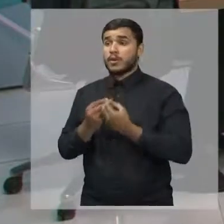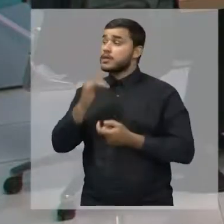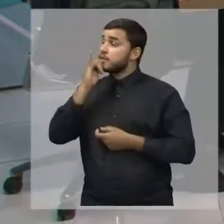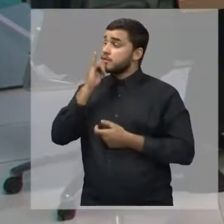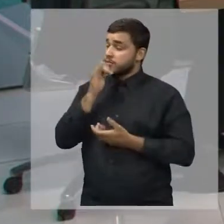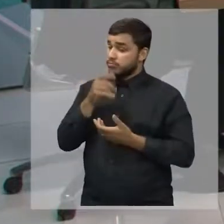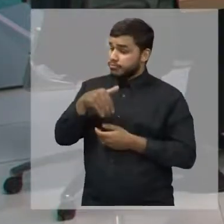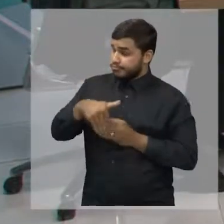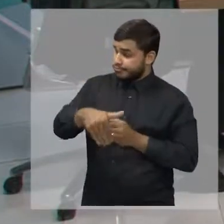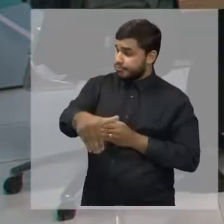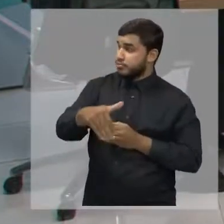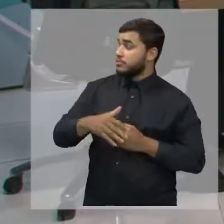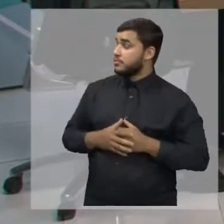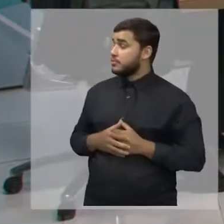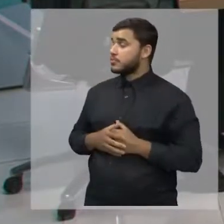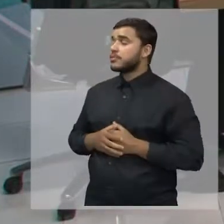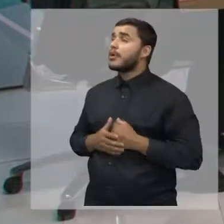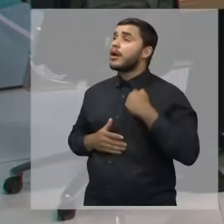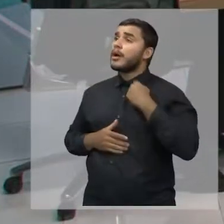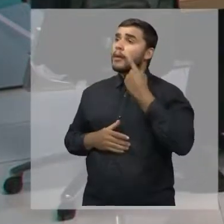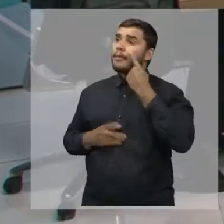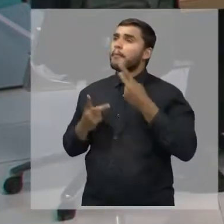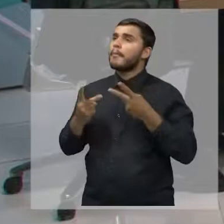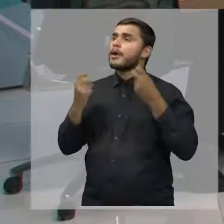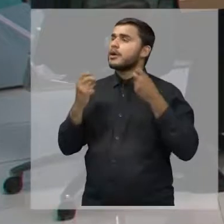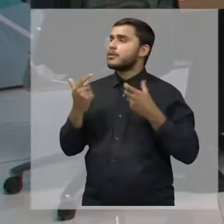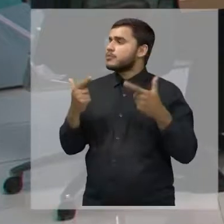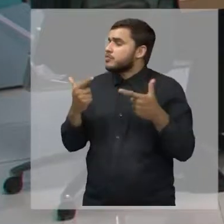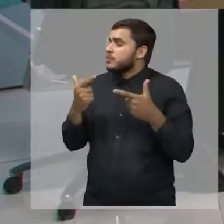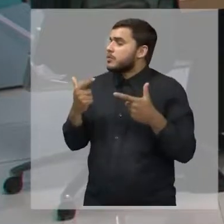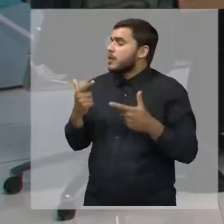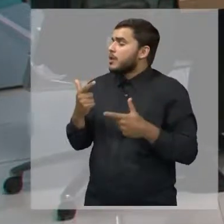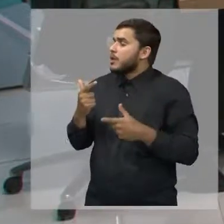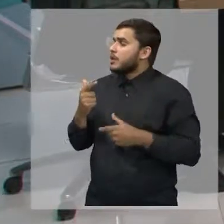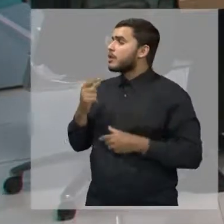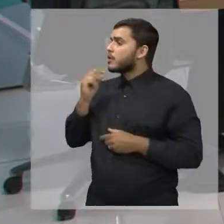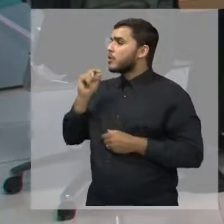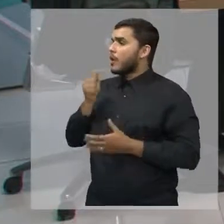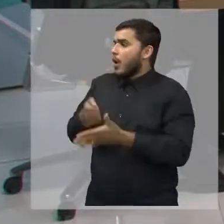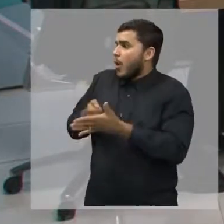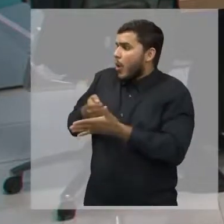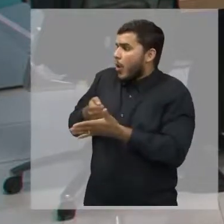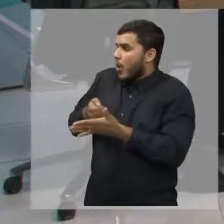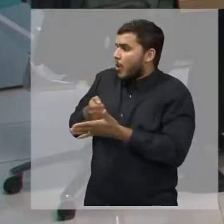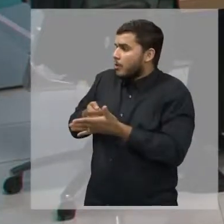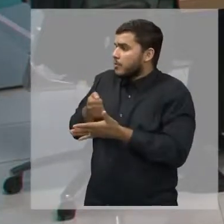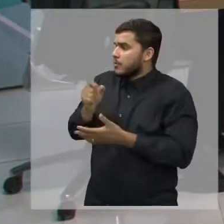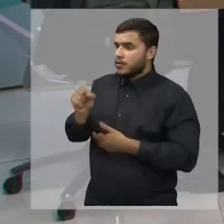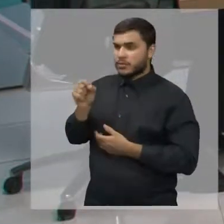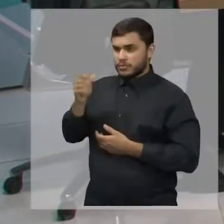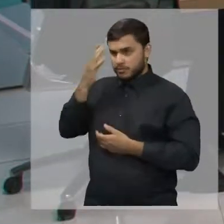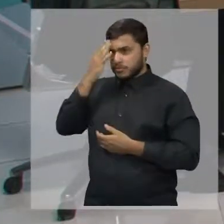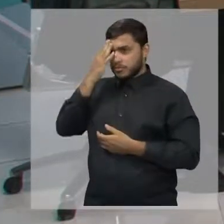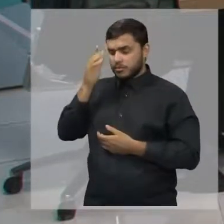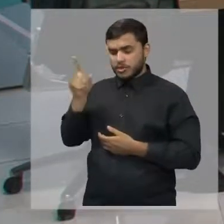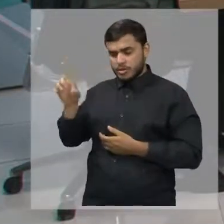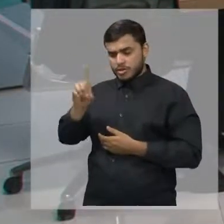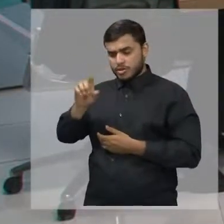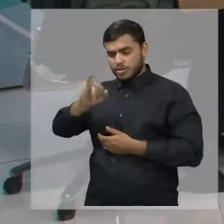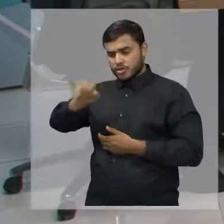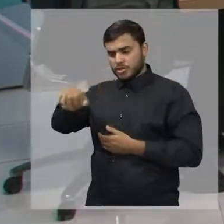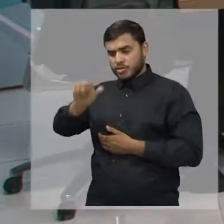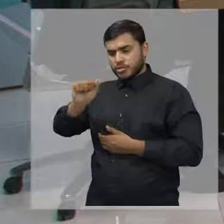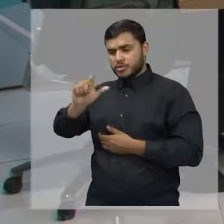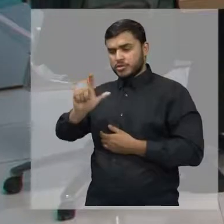agora, em que não seja mais necessariamente essa exigência que o professor Djalma Pinto aludiu muito